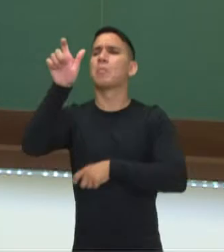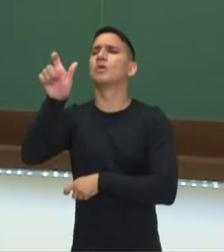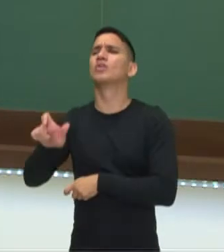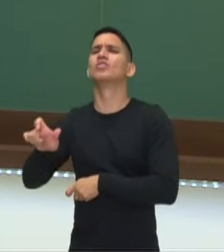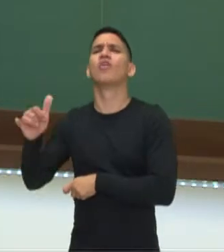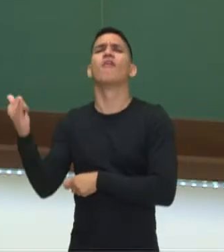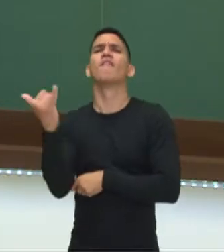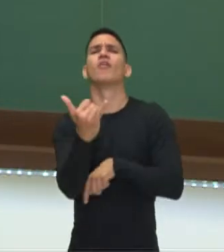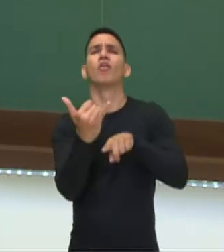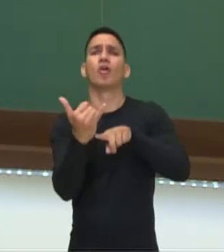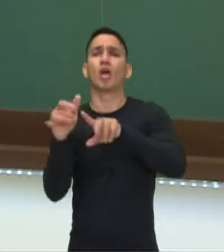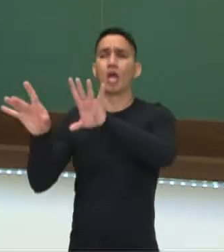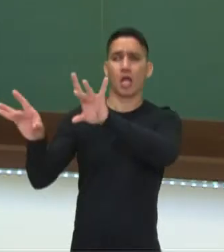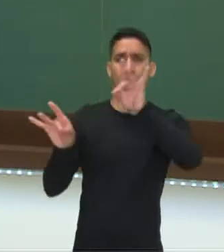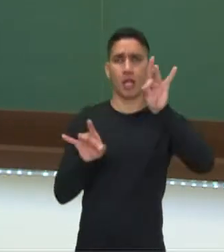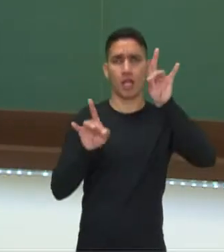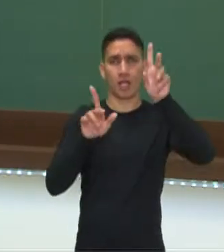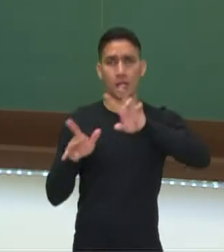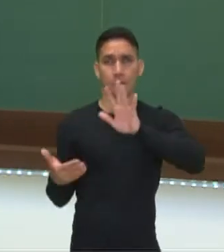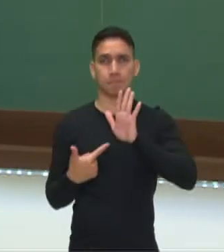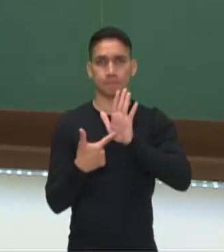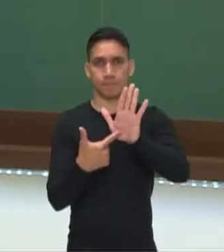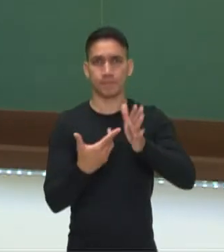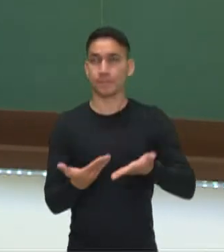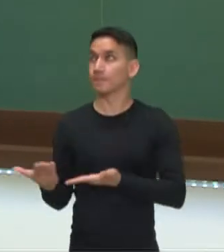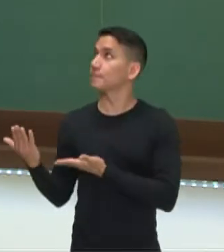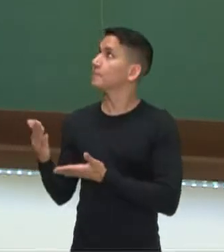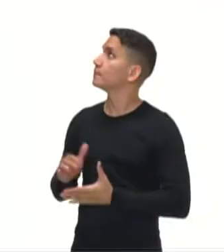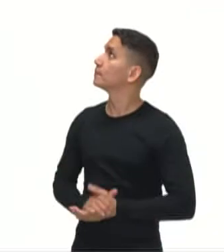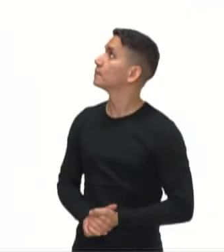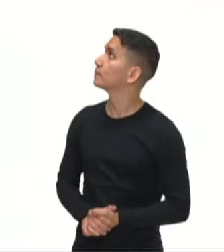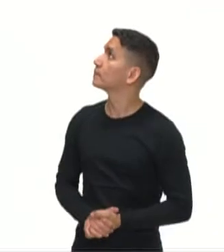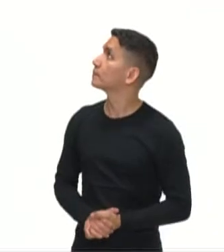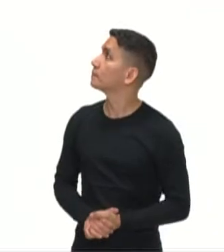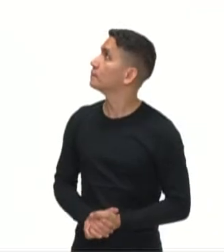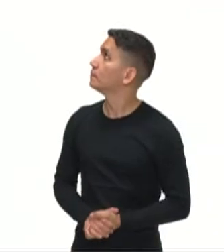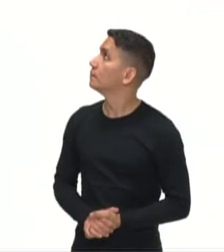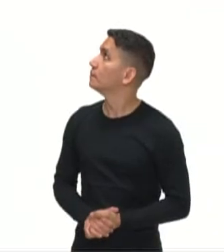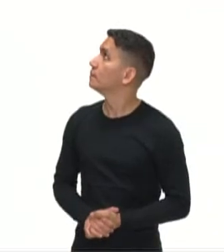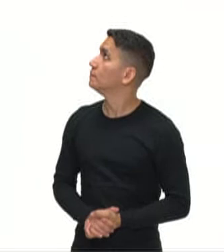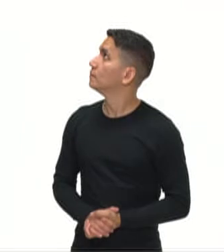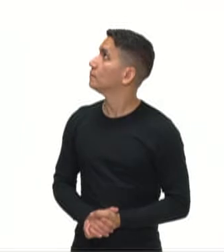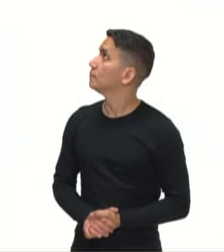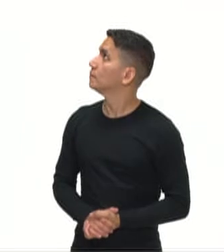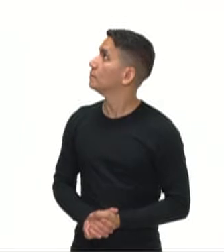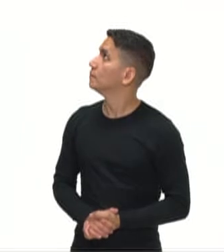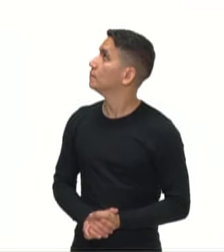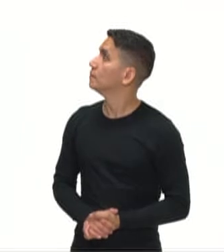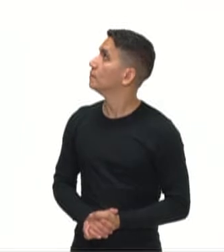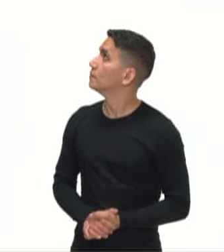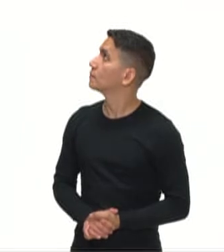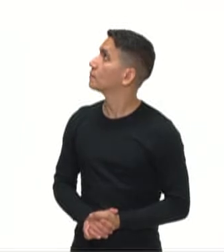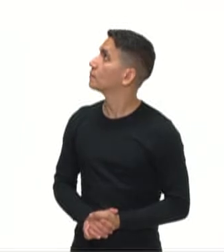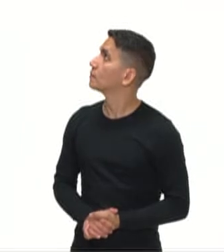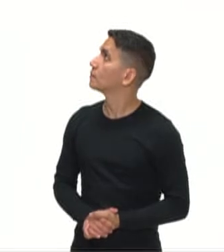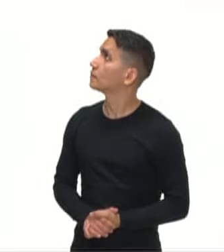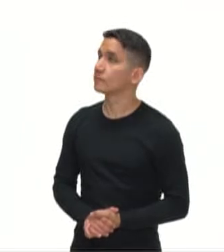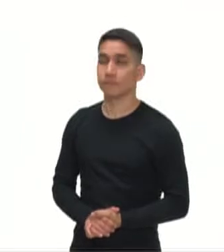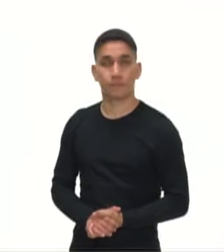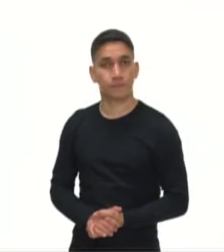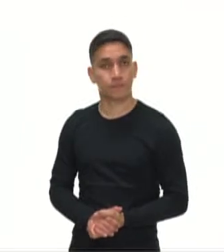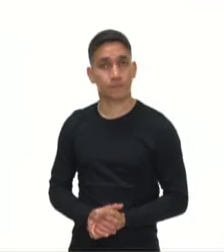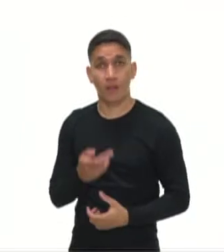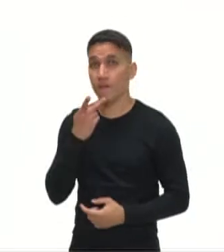e eu estou repetindo aqui para vocês. Ela diz o seguinte: I don't think it's possible to be human and have no